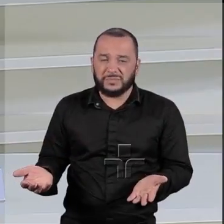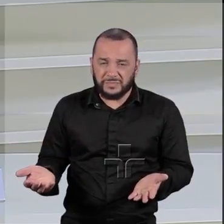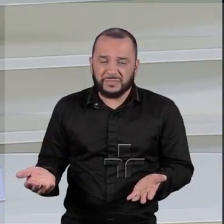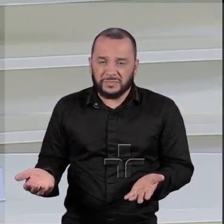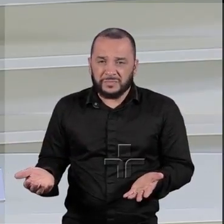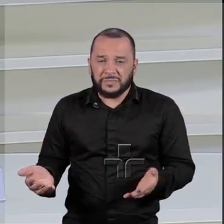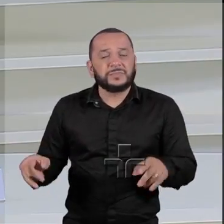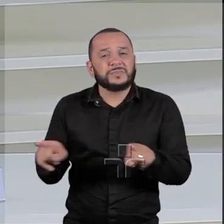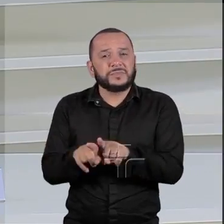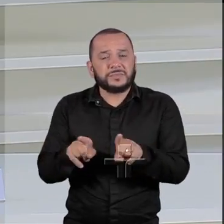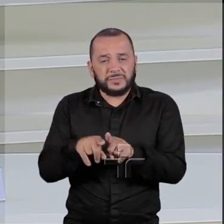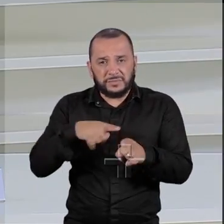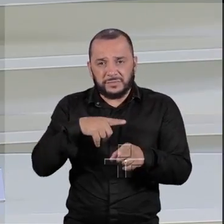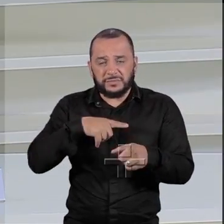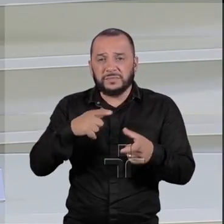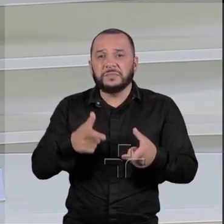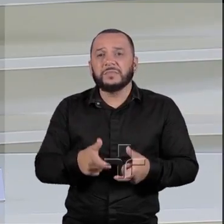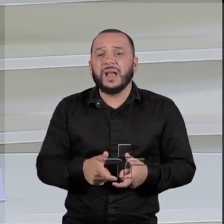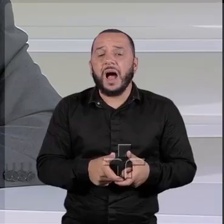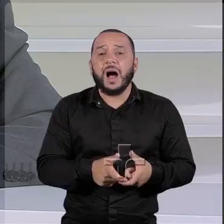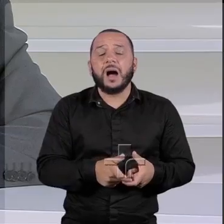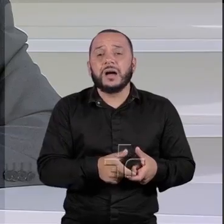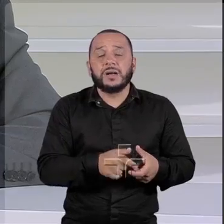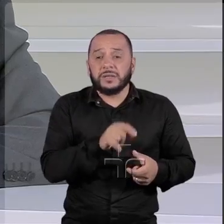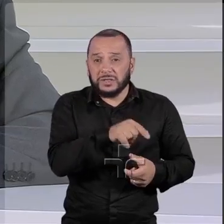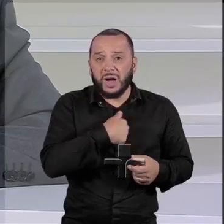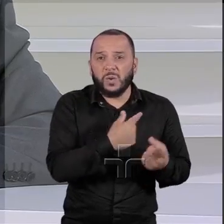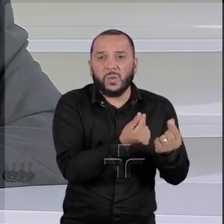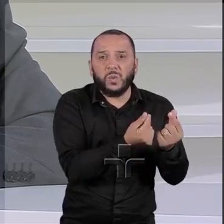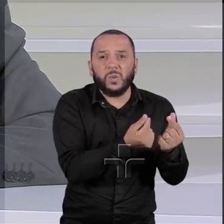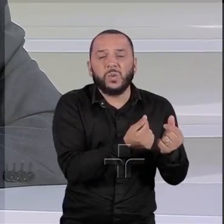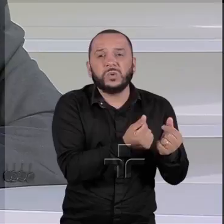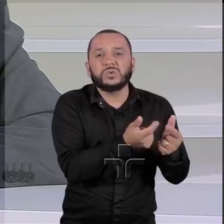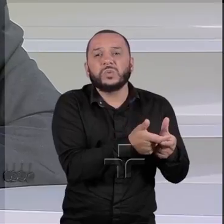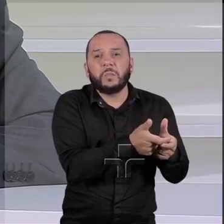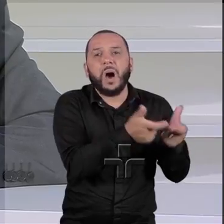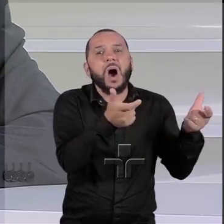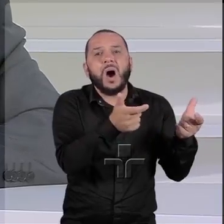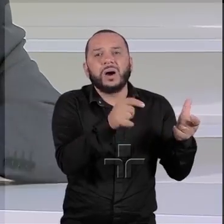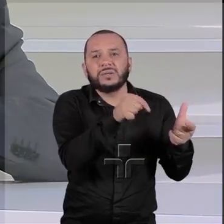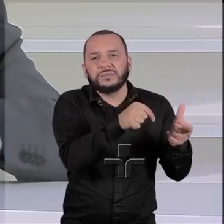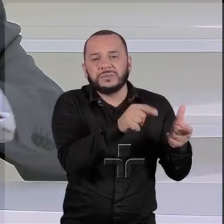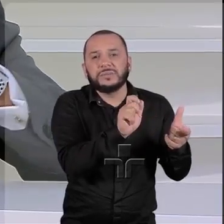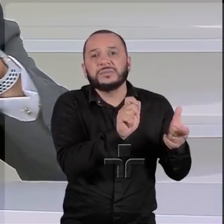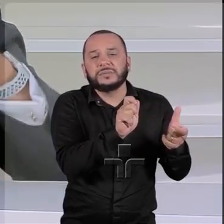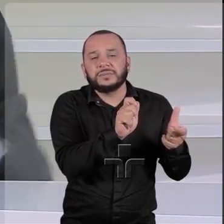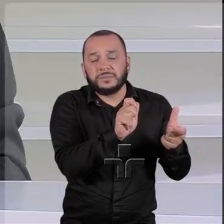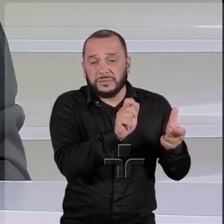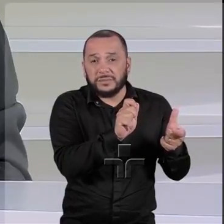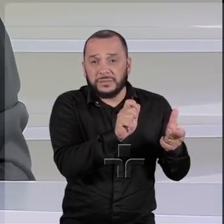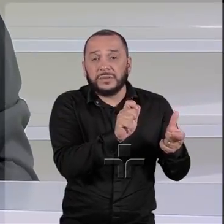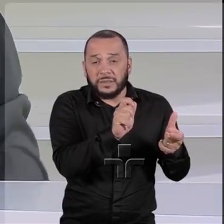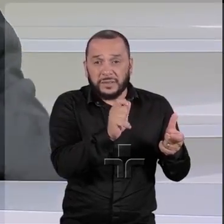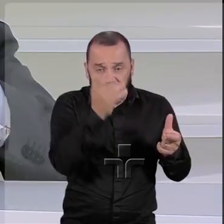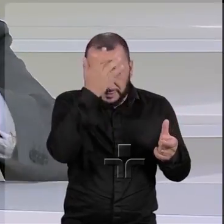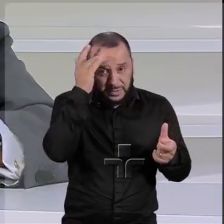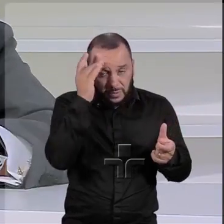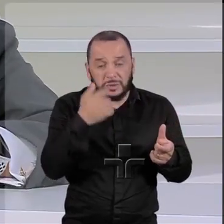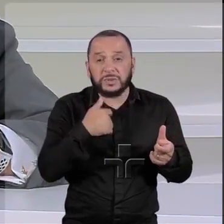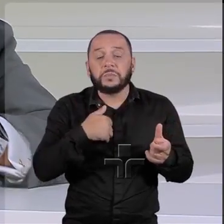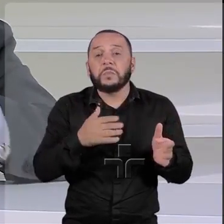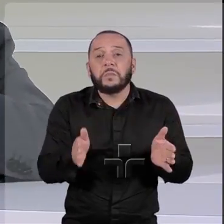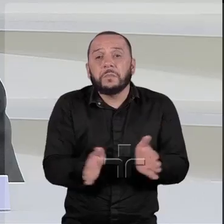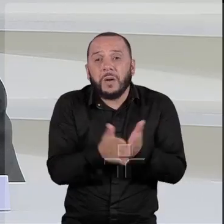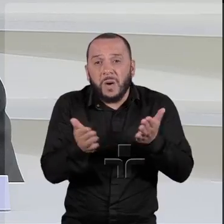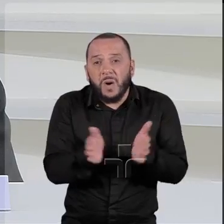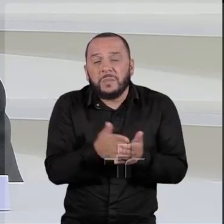maior parte desse custo foi suportado proporcionalmente maior pelos pobres, porque os pobres